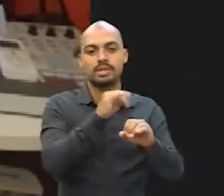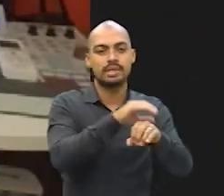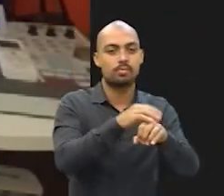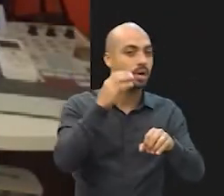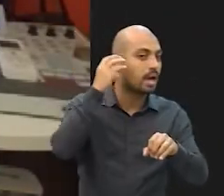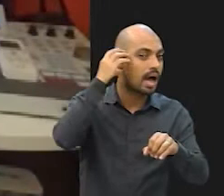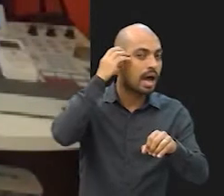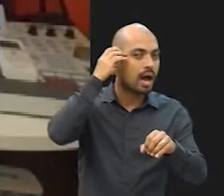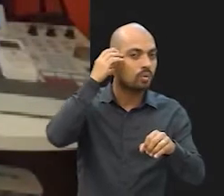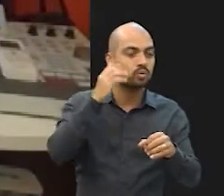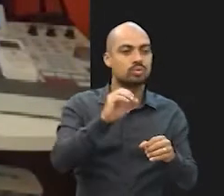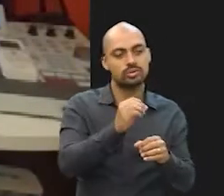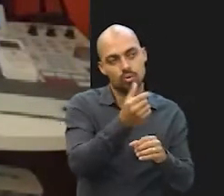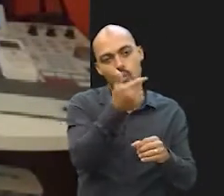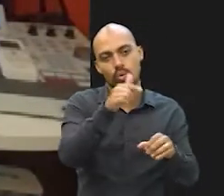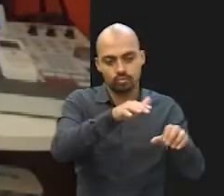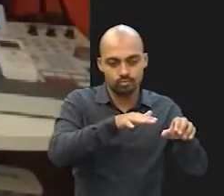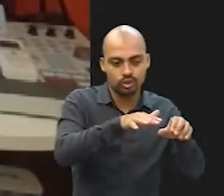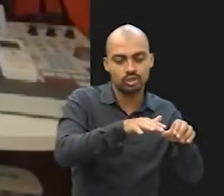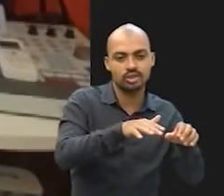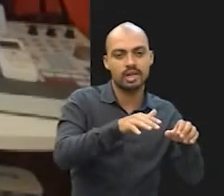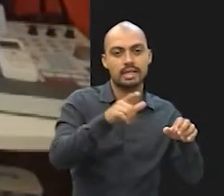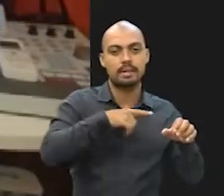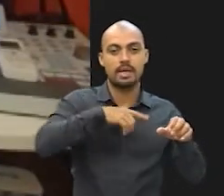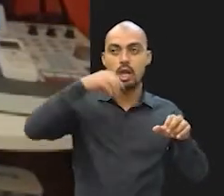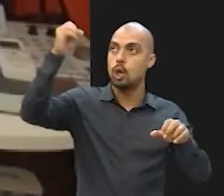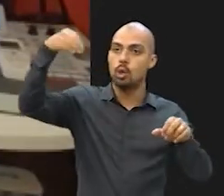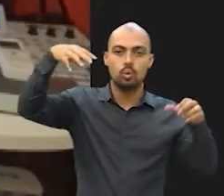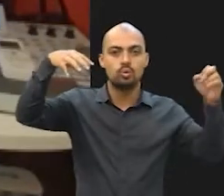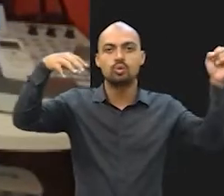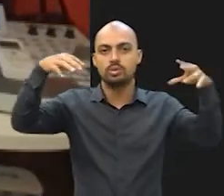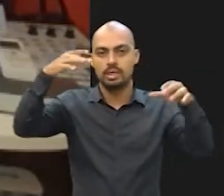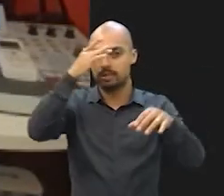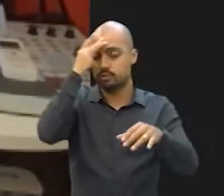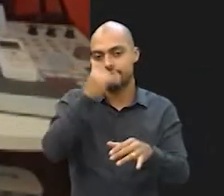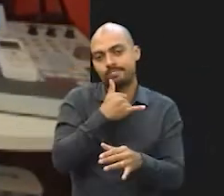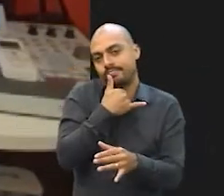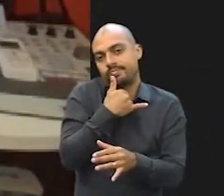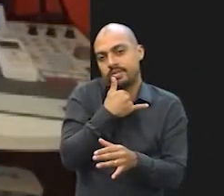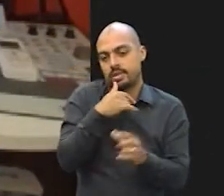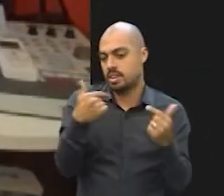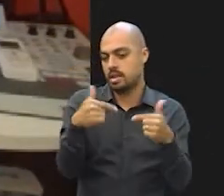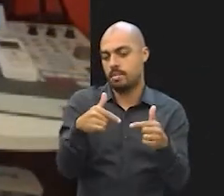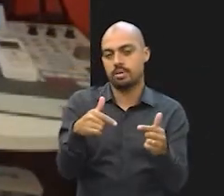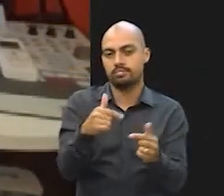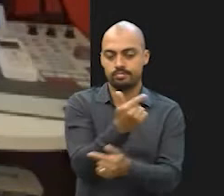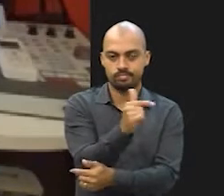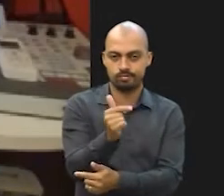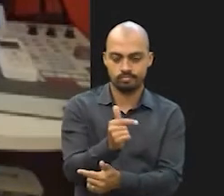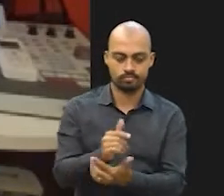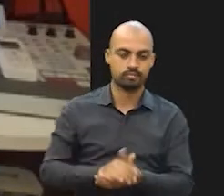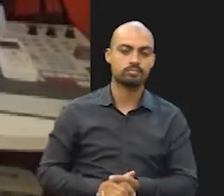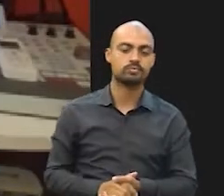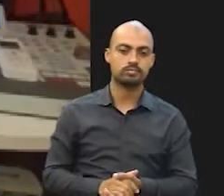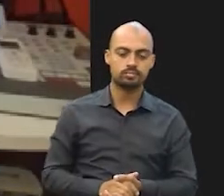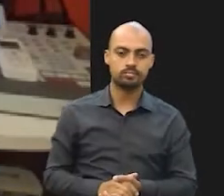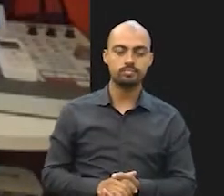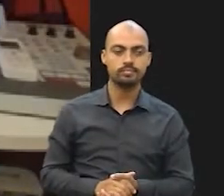de áudio, que é o hold, que é o técnico de iluminação. Essas pessoas, infelizmente, elas deixaram de trabalhar bastante.